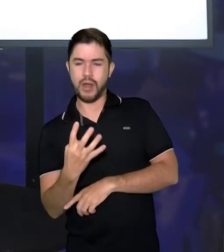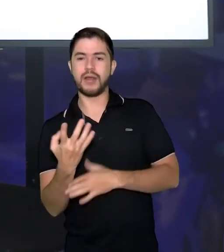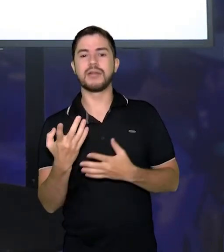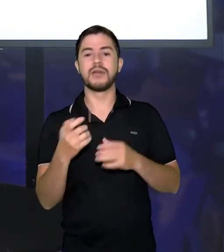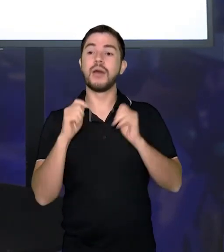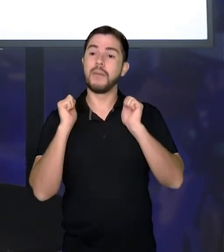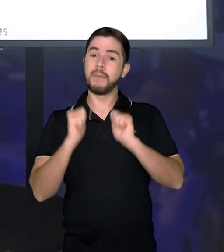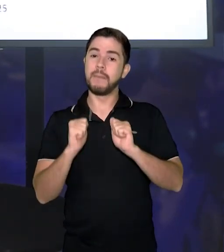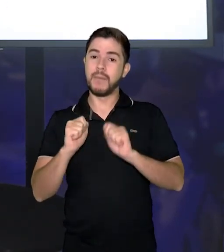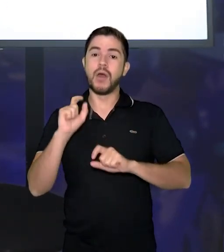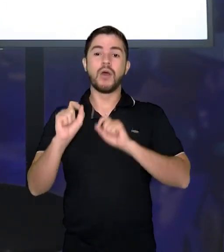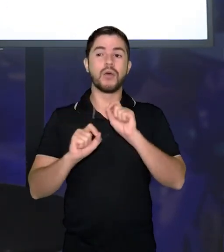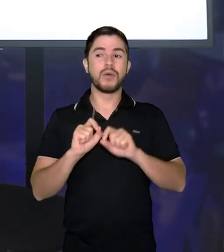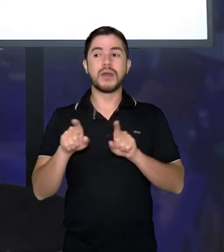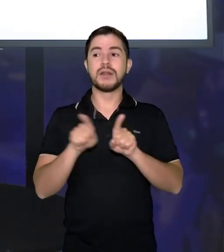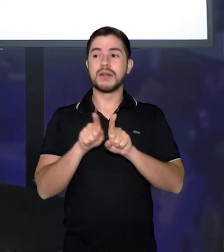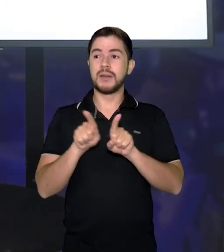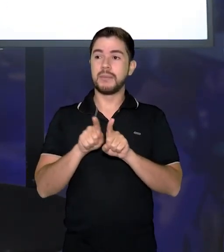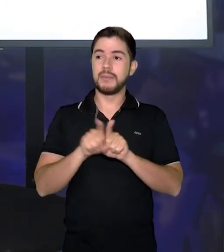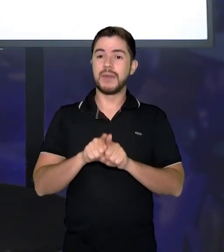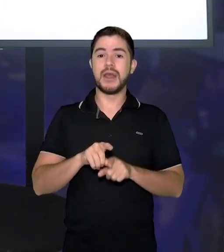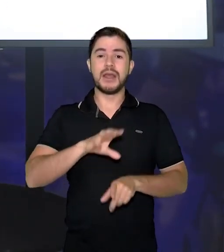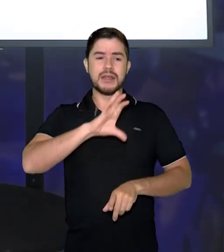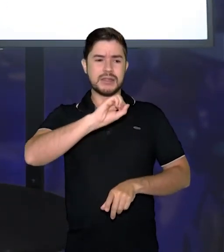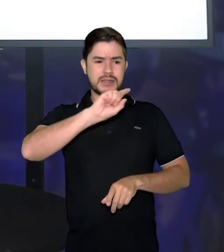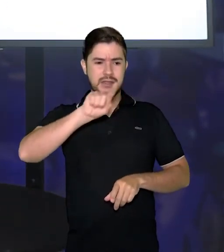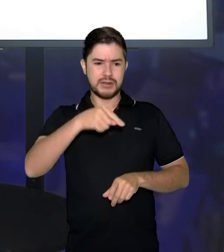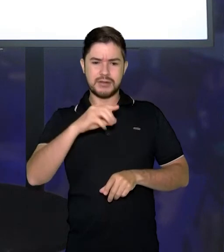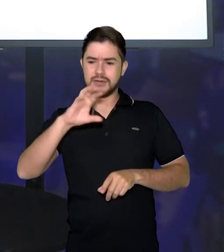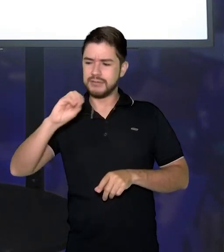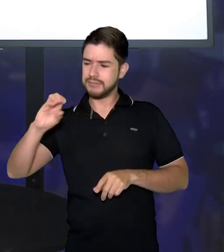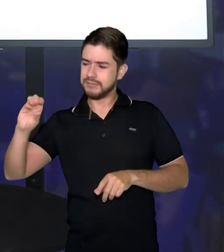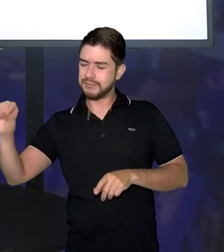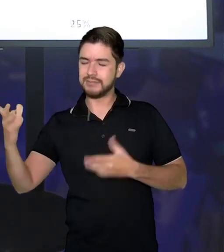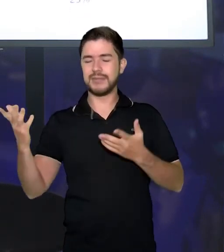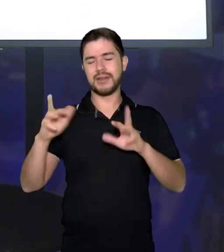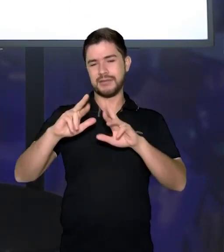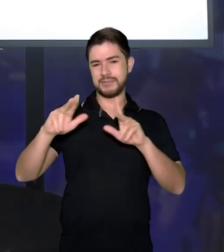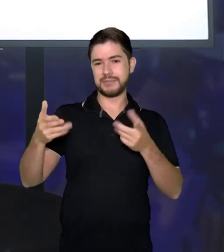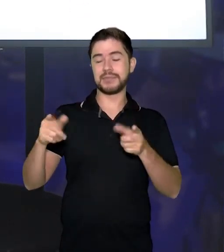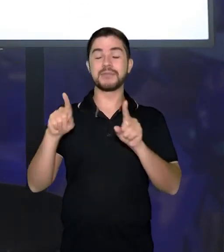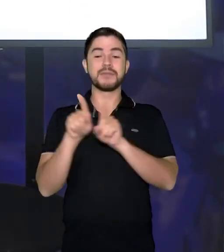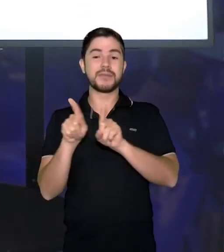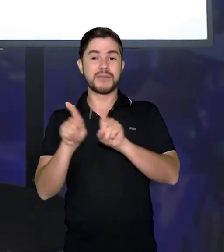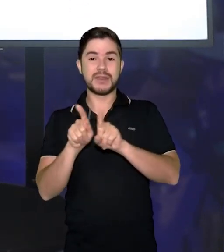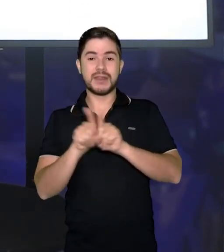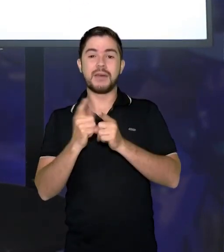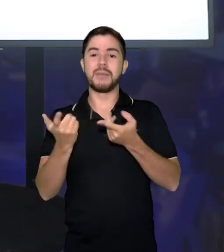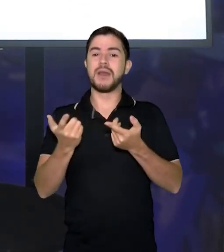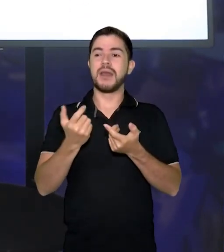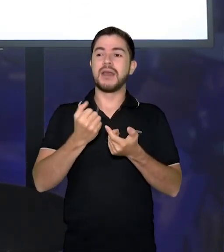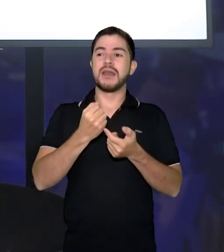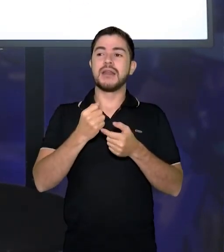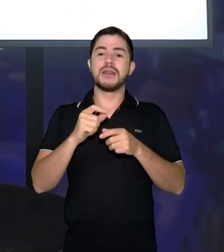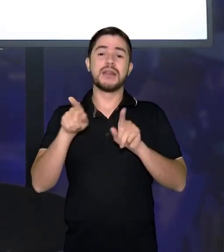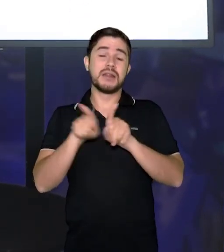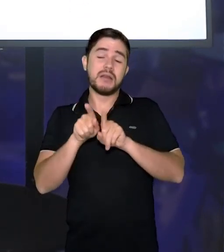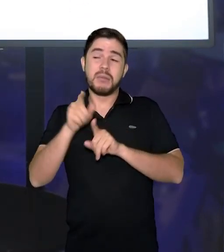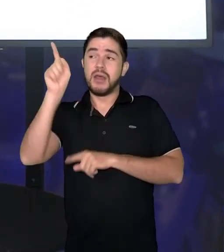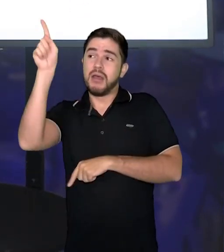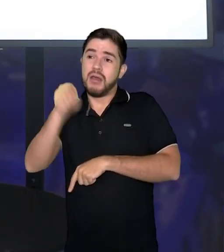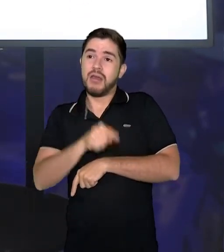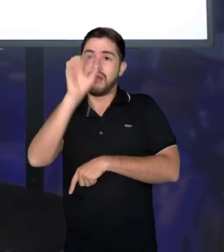ser representado em forma decimal e ele também pode ser representado em forma